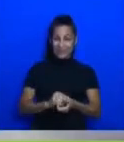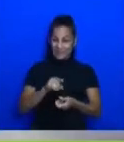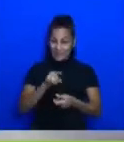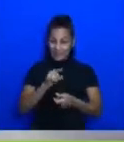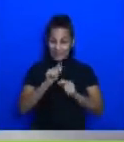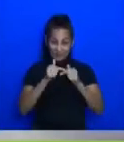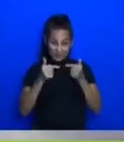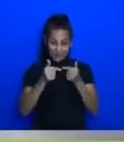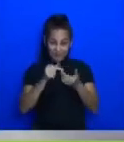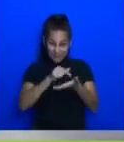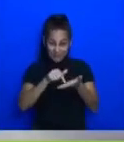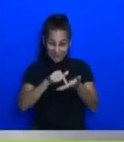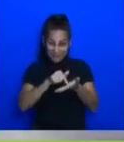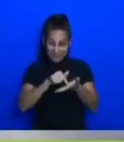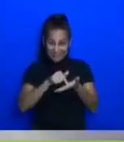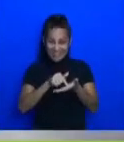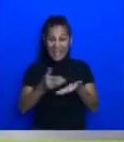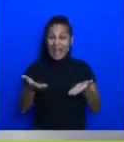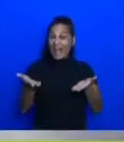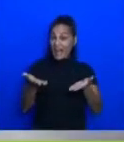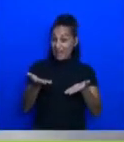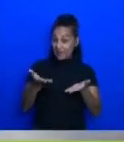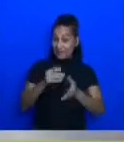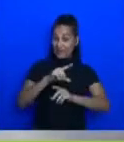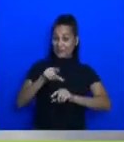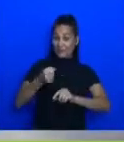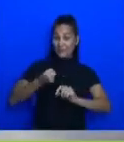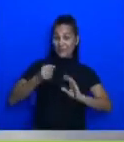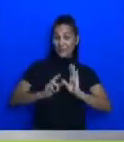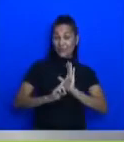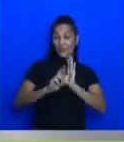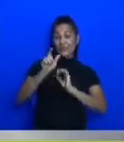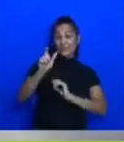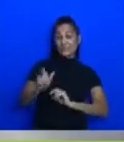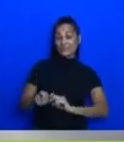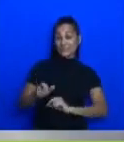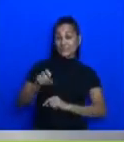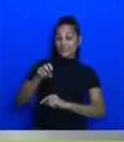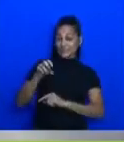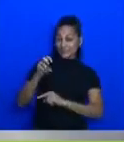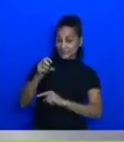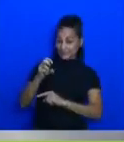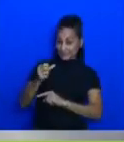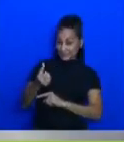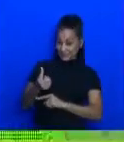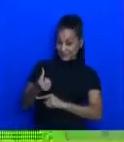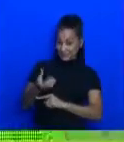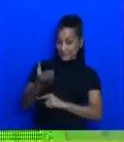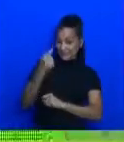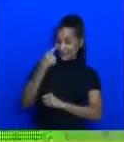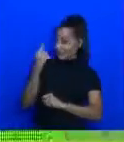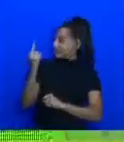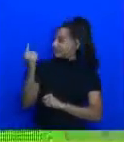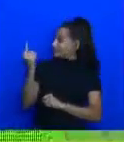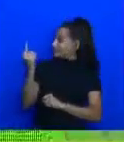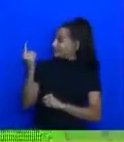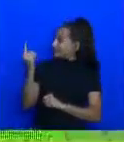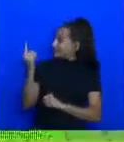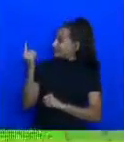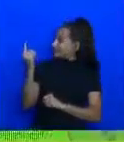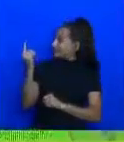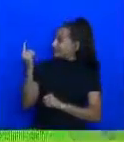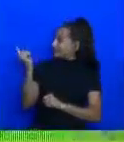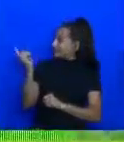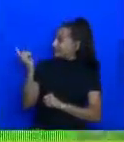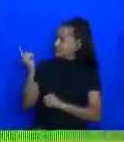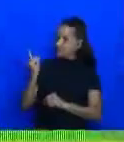E aí, tá com sorte, tá marcando. Agora, o sorteio do número correspondente à coluna número 6, bola posicionada,